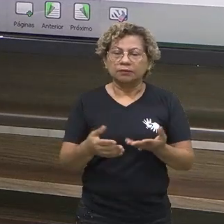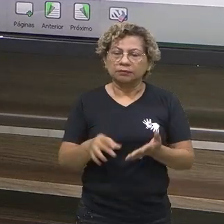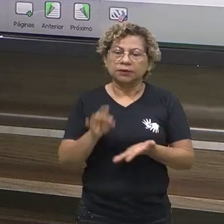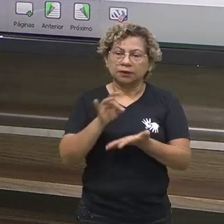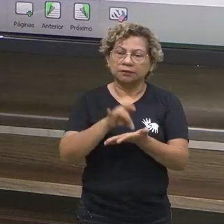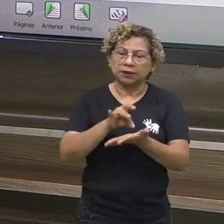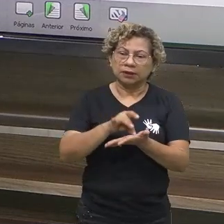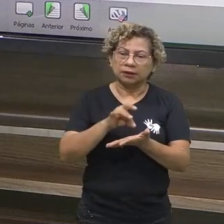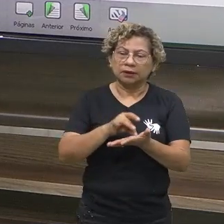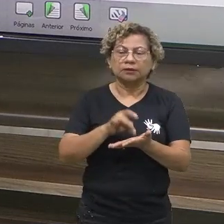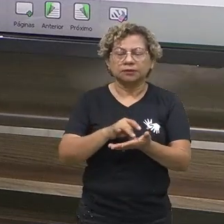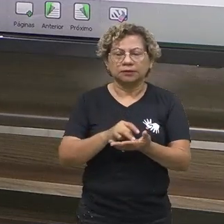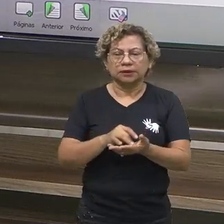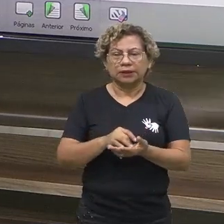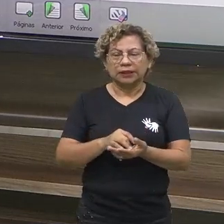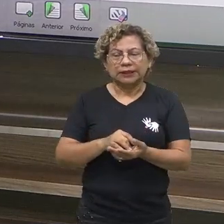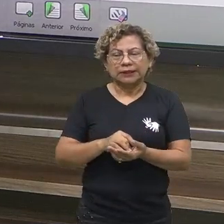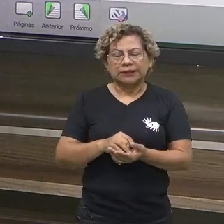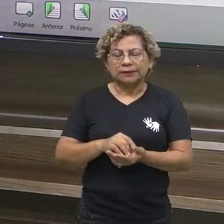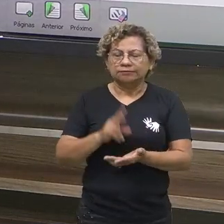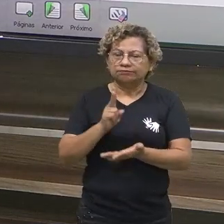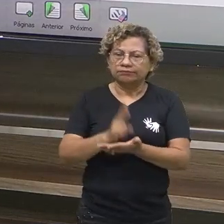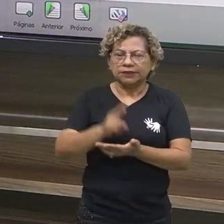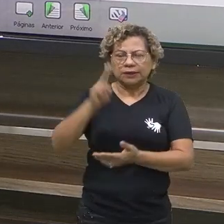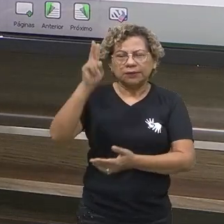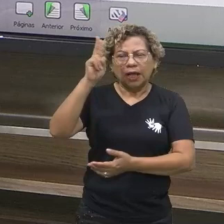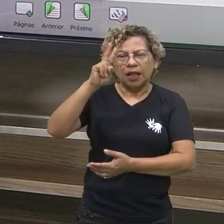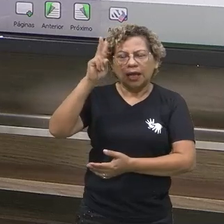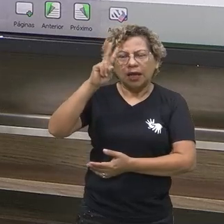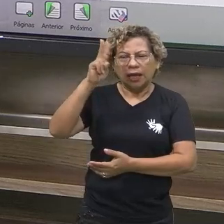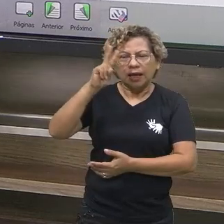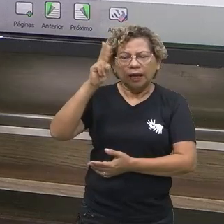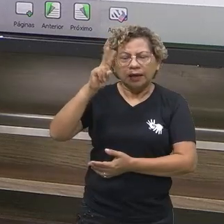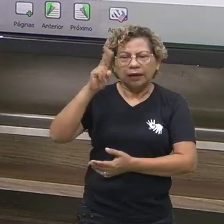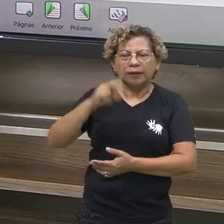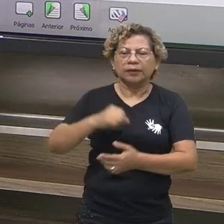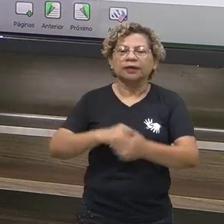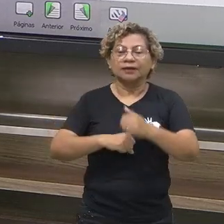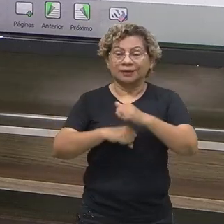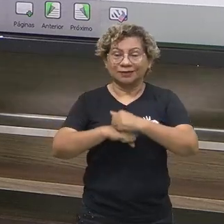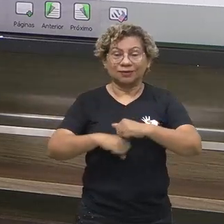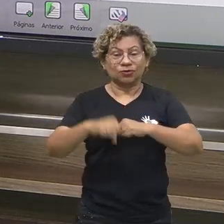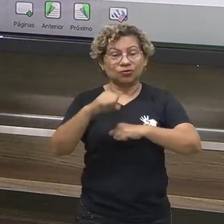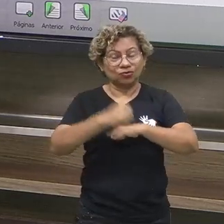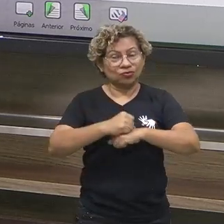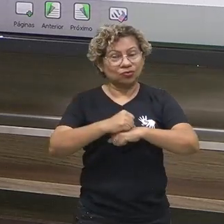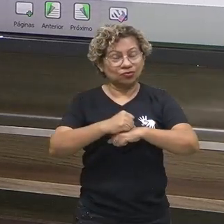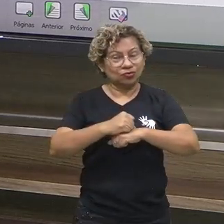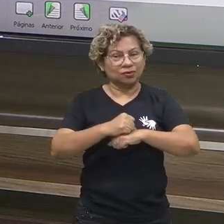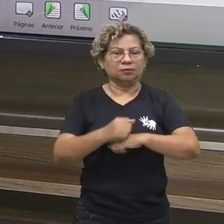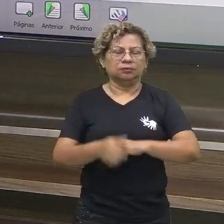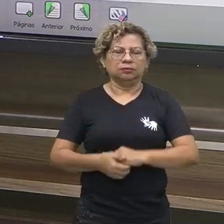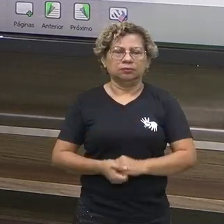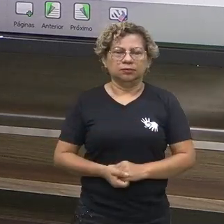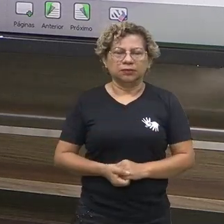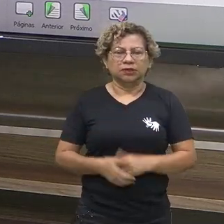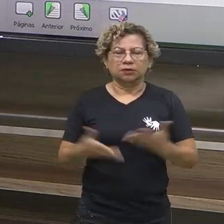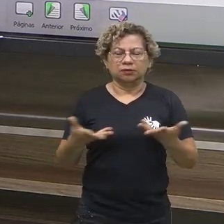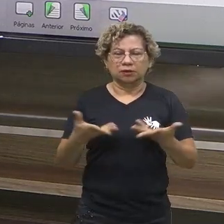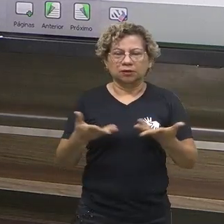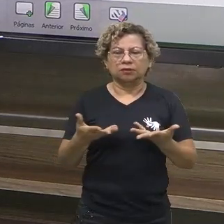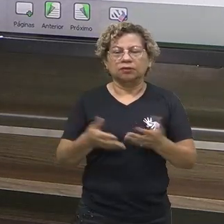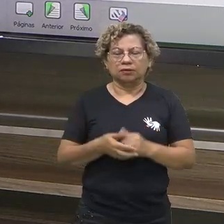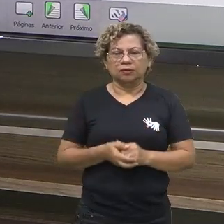Então, lembre sempre dessa estrutura quando nós falamos de tempo verbal, especialmente quando nós falamos de futuro, tá? Vou mostrar para vocês agora o